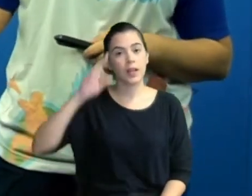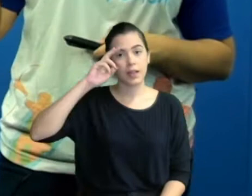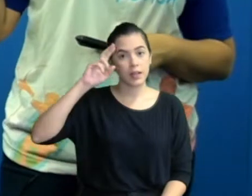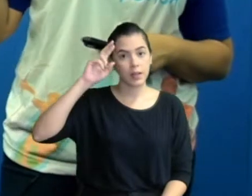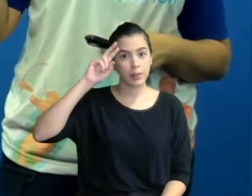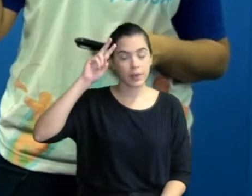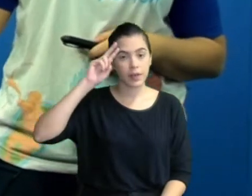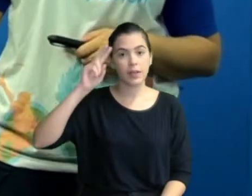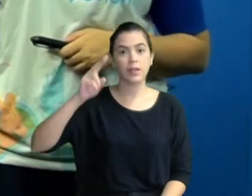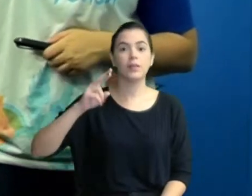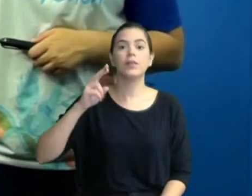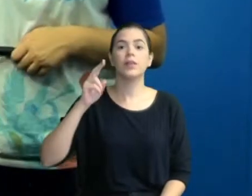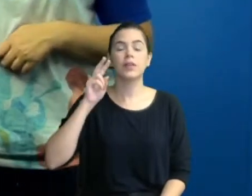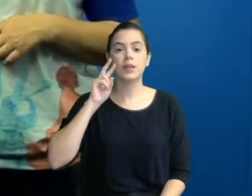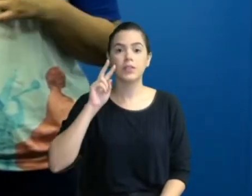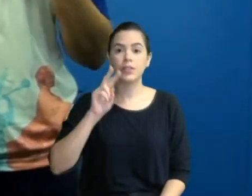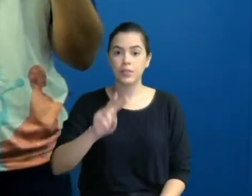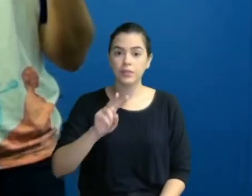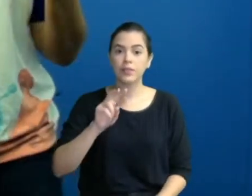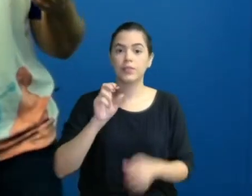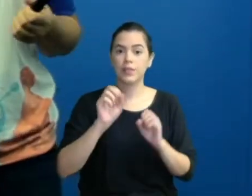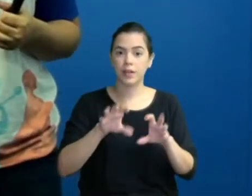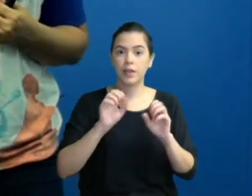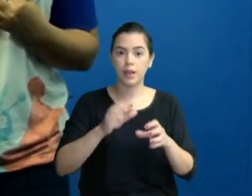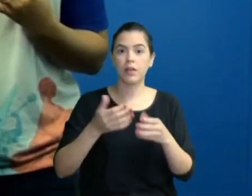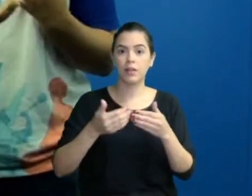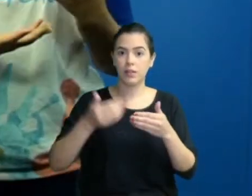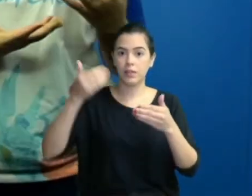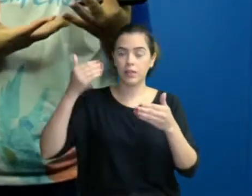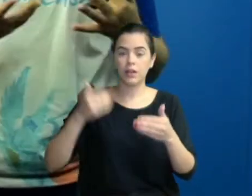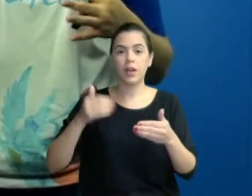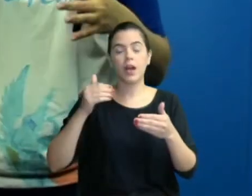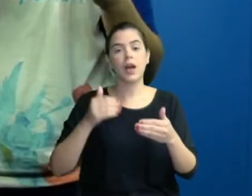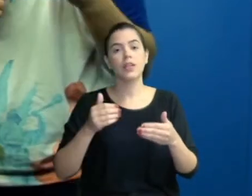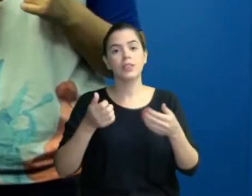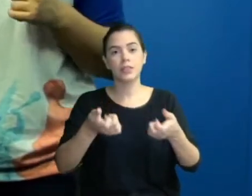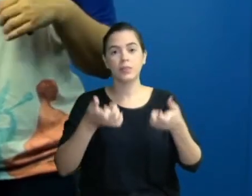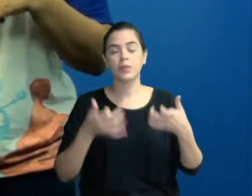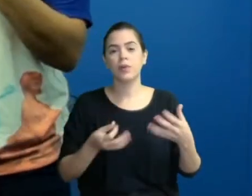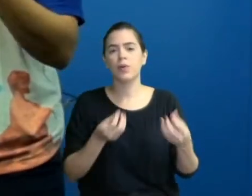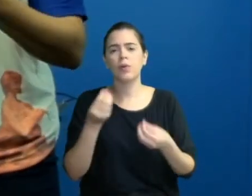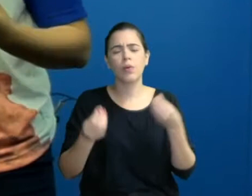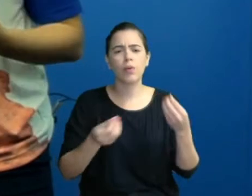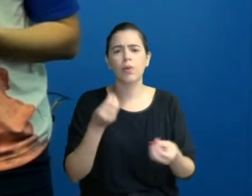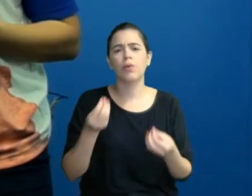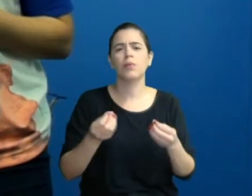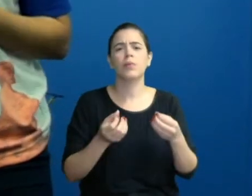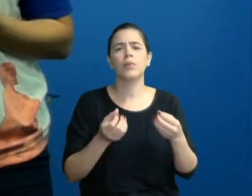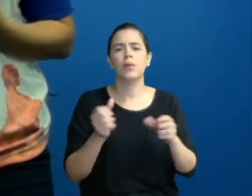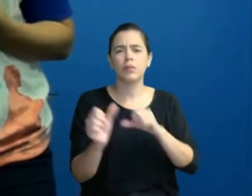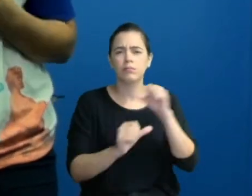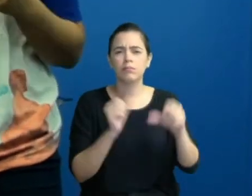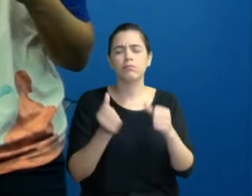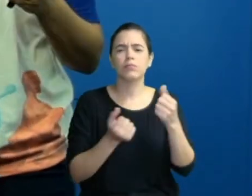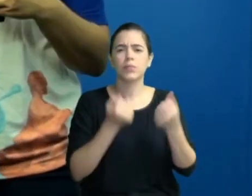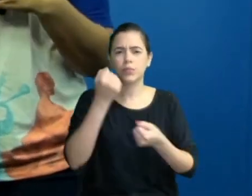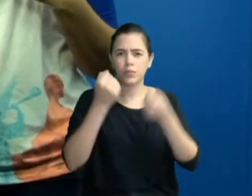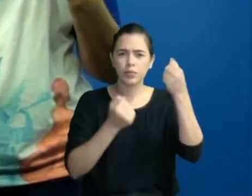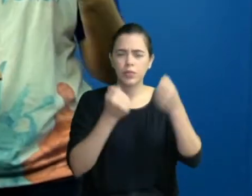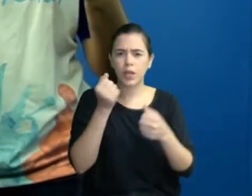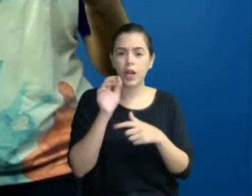Revisando o que a gente viu na aula anterior, a gente falou sobre como a Revolução Industrial contribuiu, e contribui para o surgimento